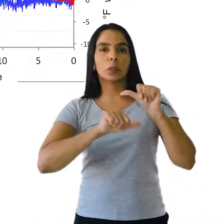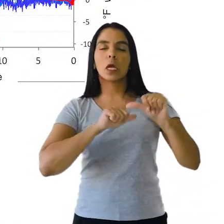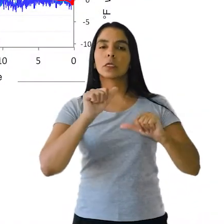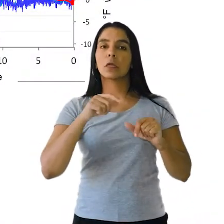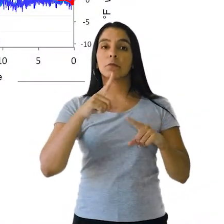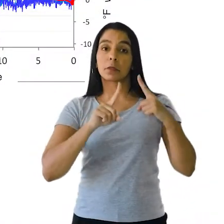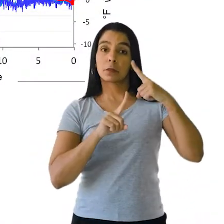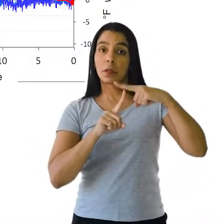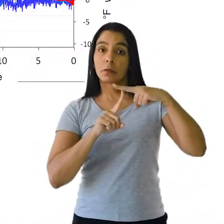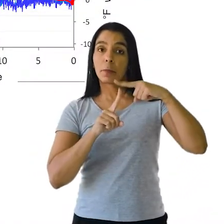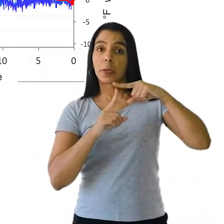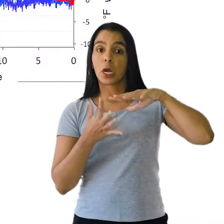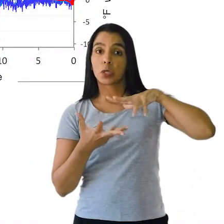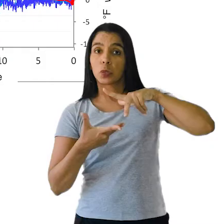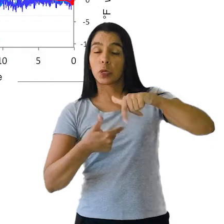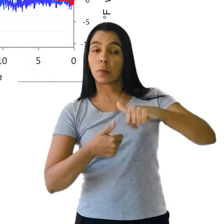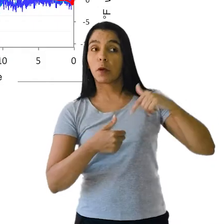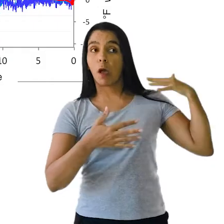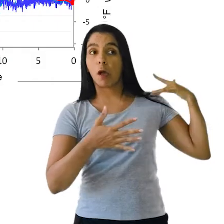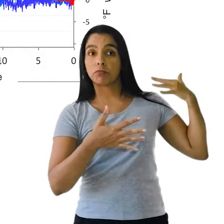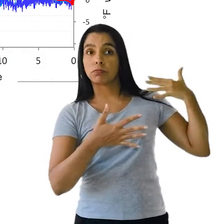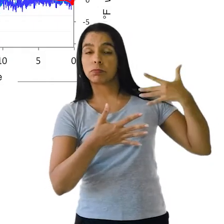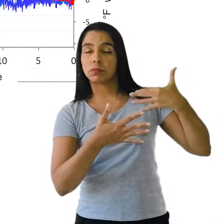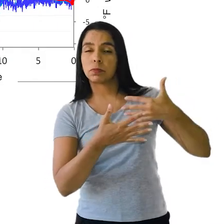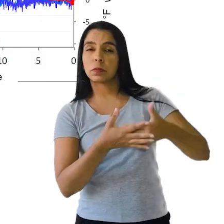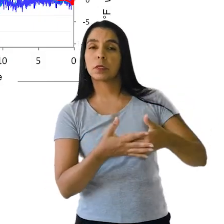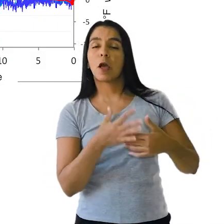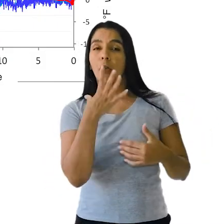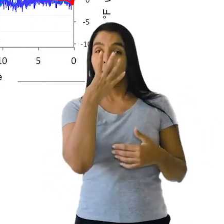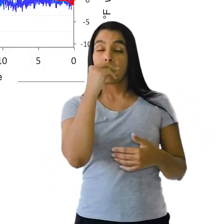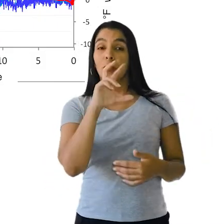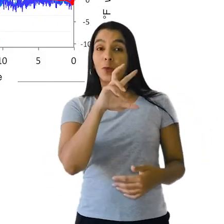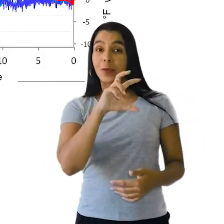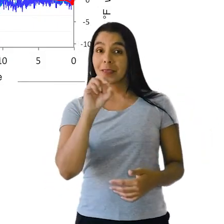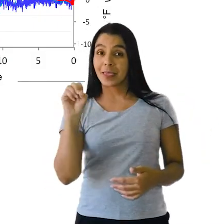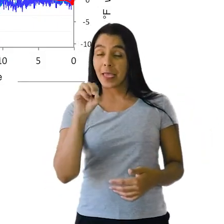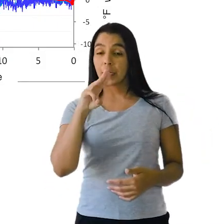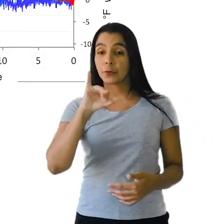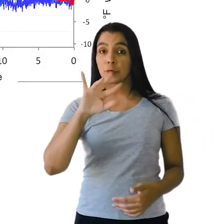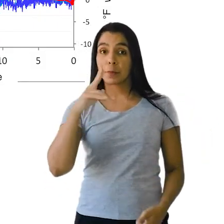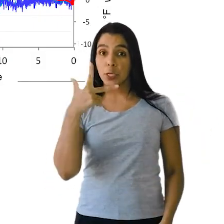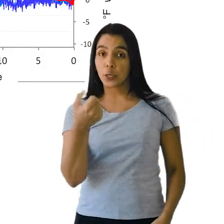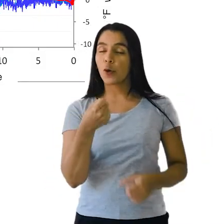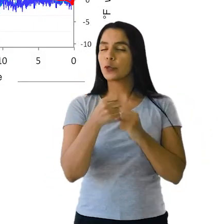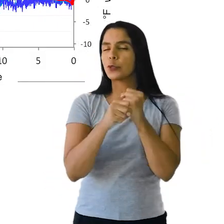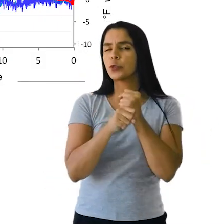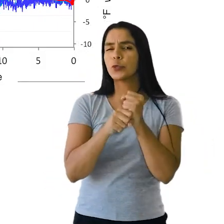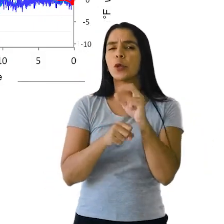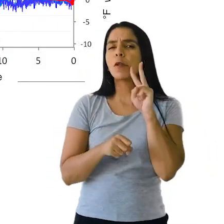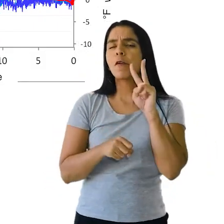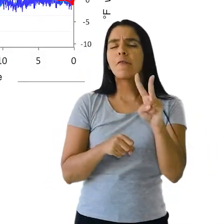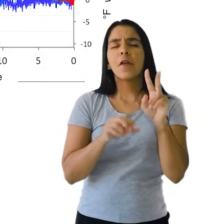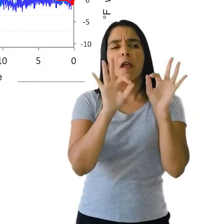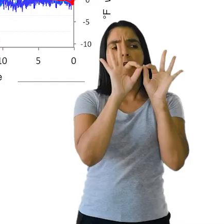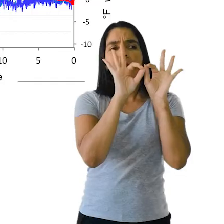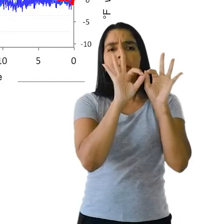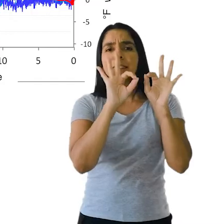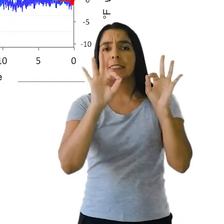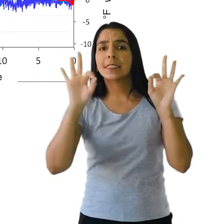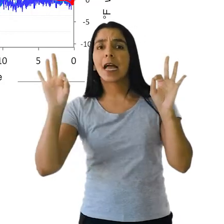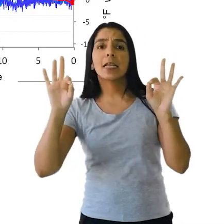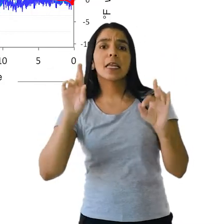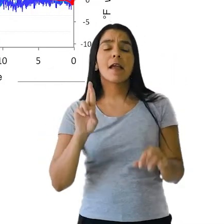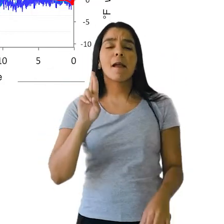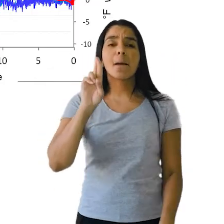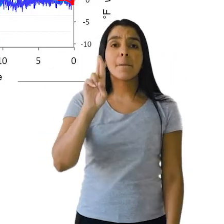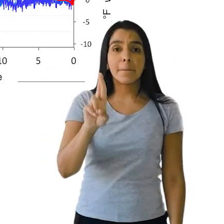imagem da variação da temperatura global ao longo do retrato de 500 milhões de anos, aonde